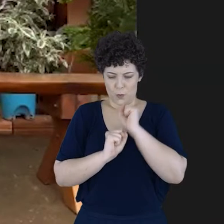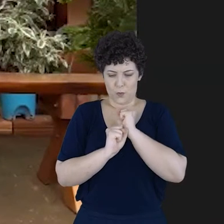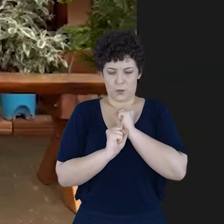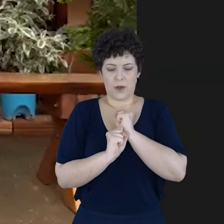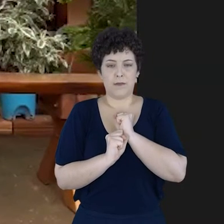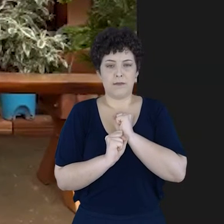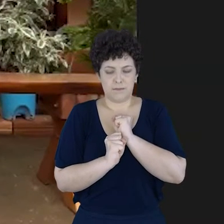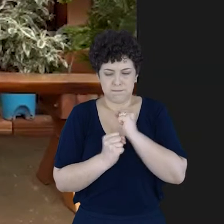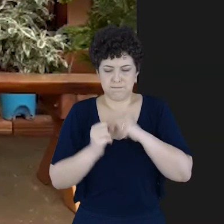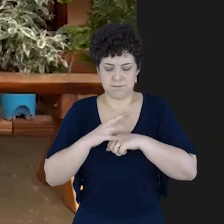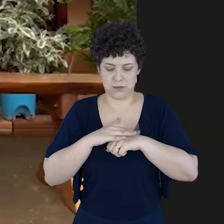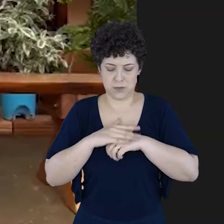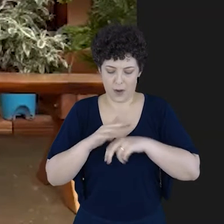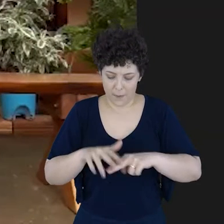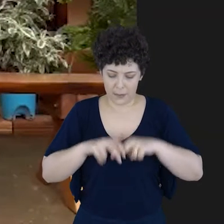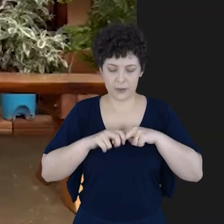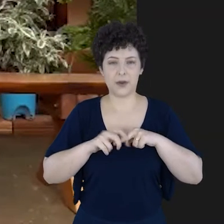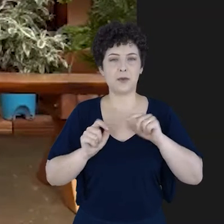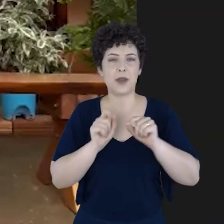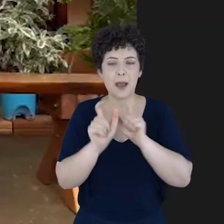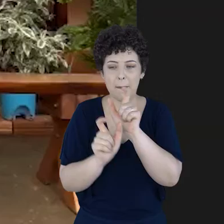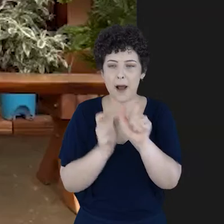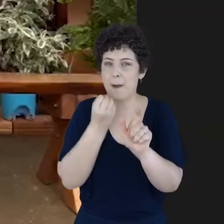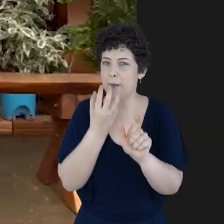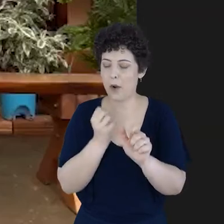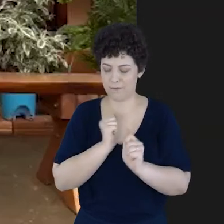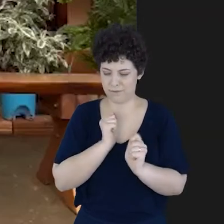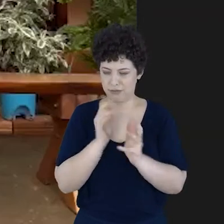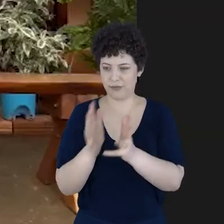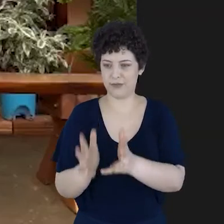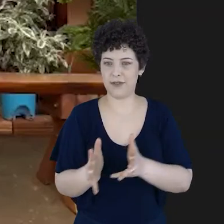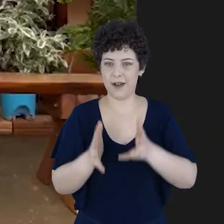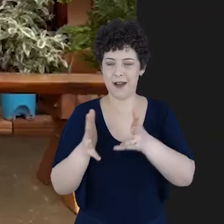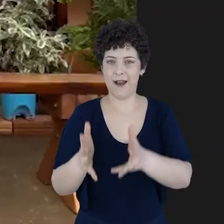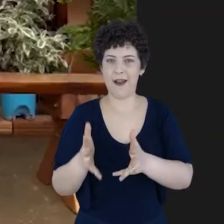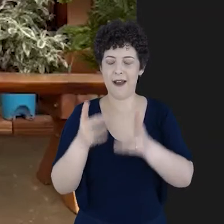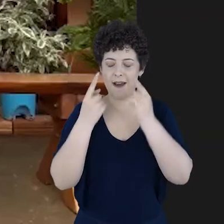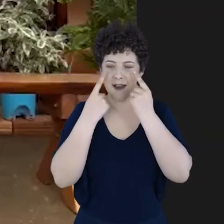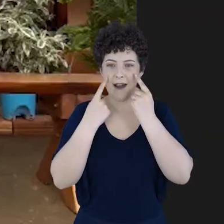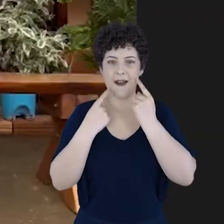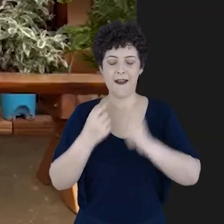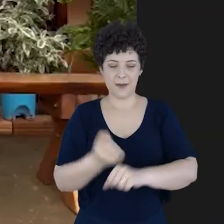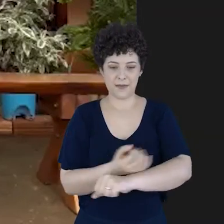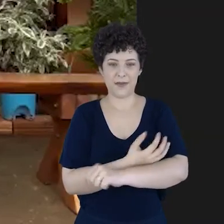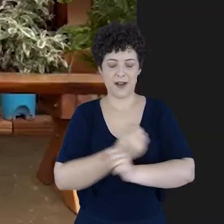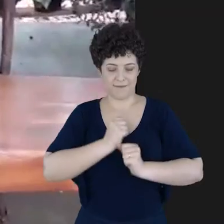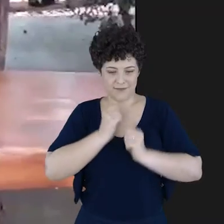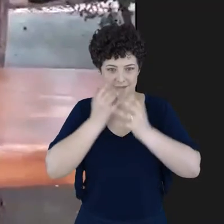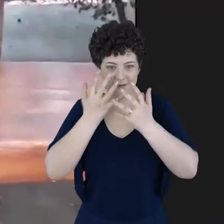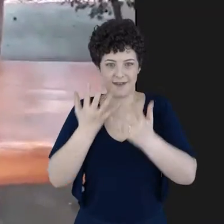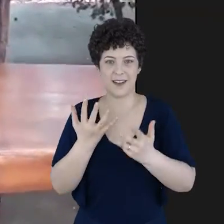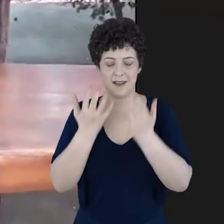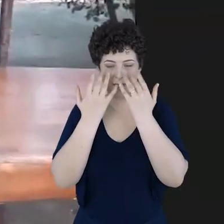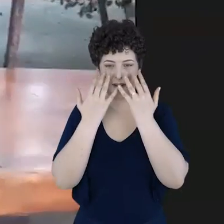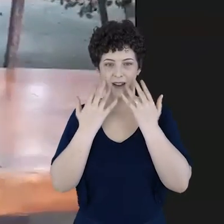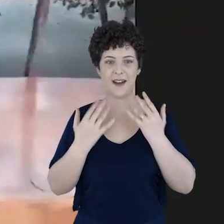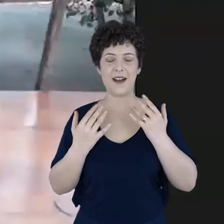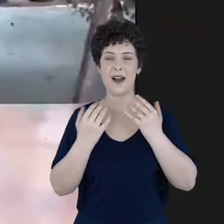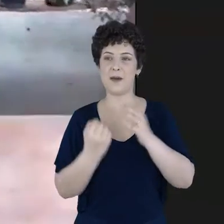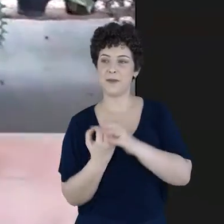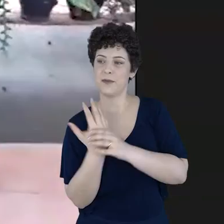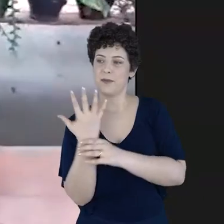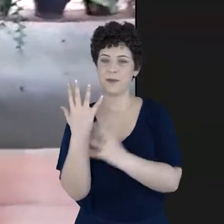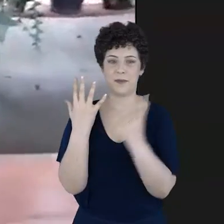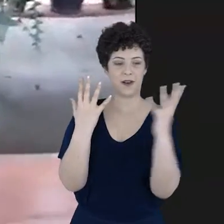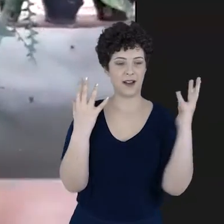presa. Palavra boa é palavra líquida, escorrendo em estado de lágrima. As plantas,